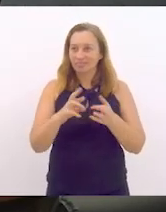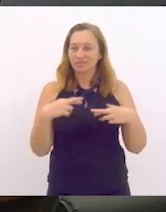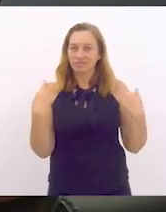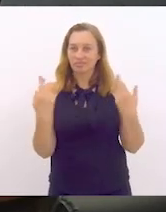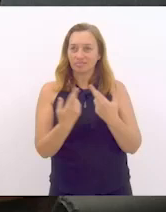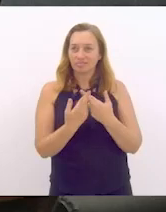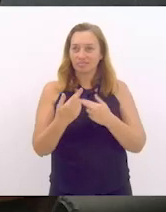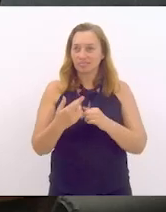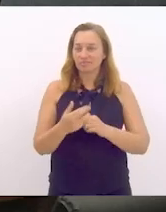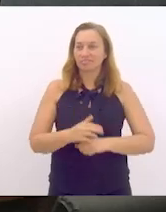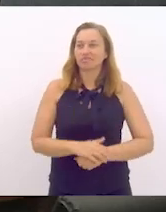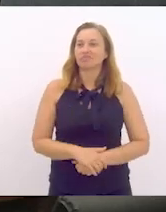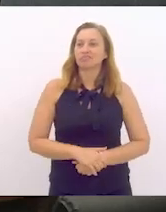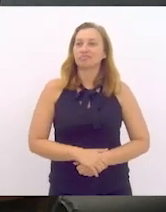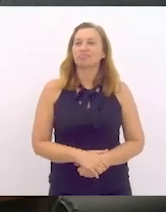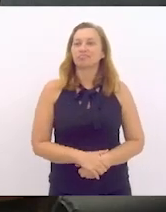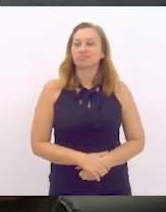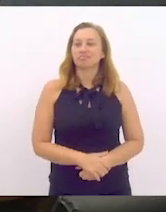anterior